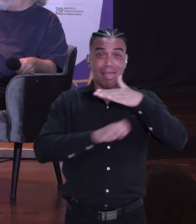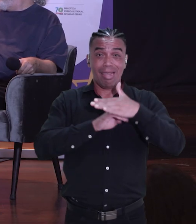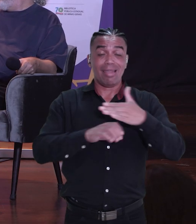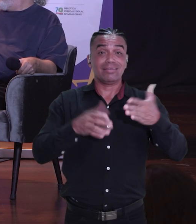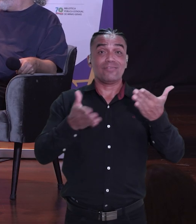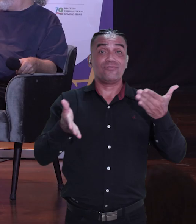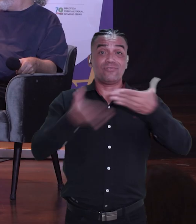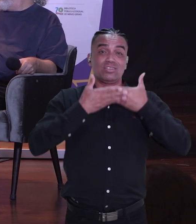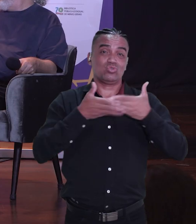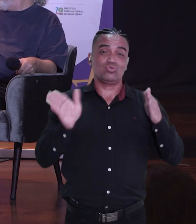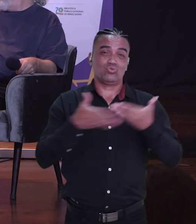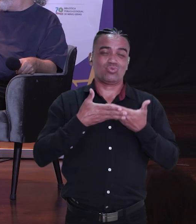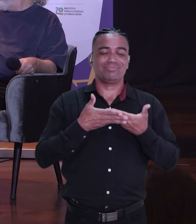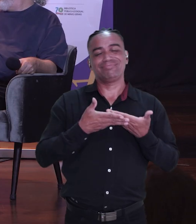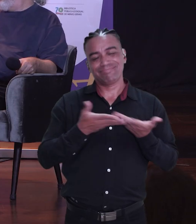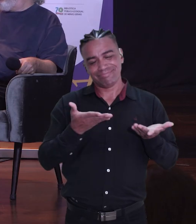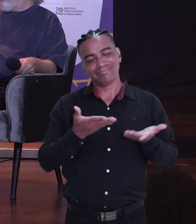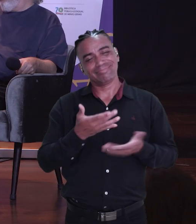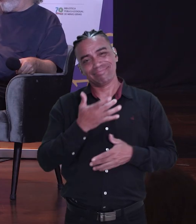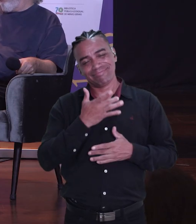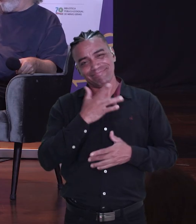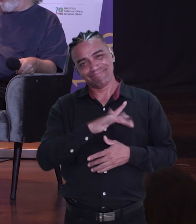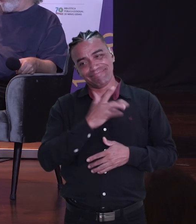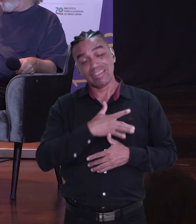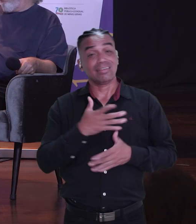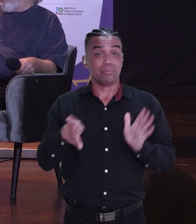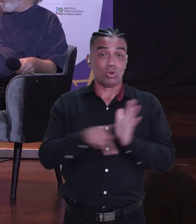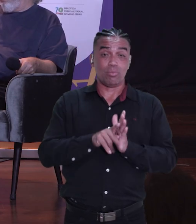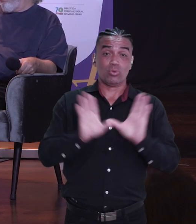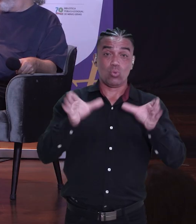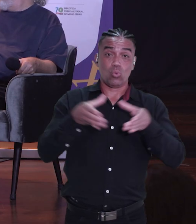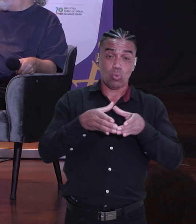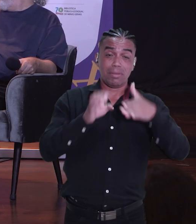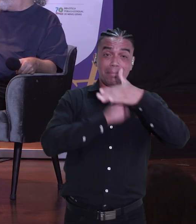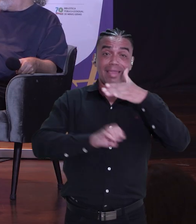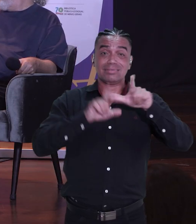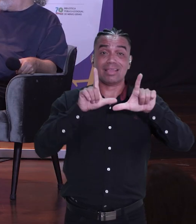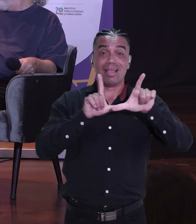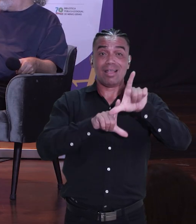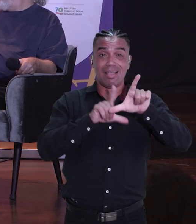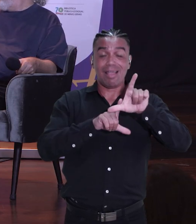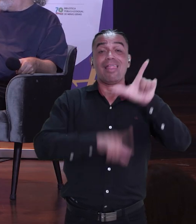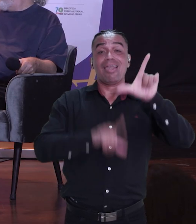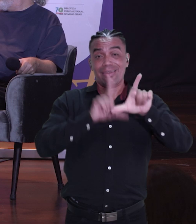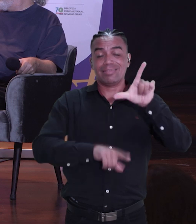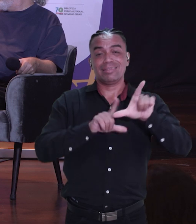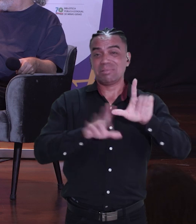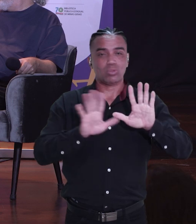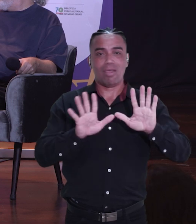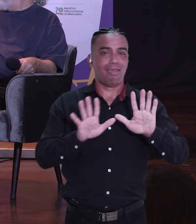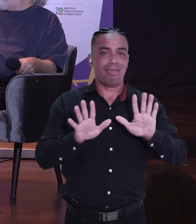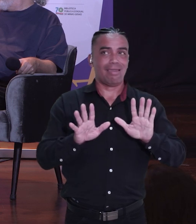editora. Então, foi uma pena. Então, esse livro foi reeditado pela Companhia das Letras, por pedido meu, mas não é uma política